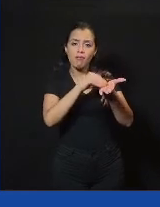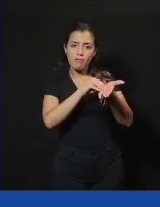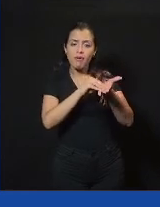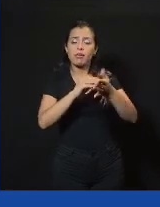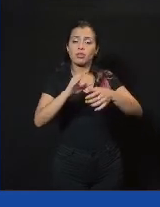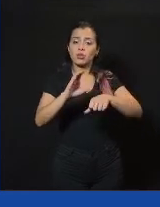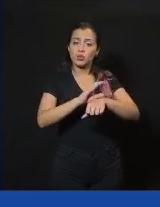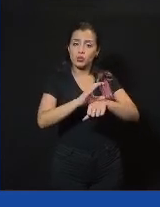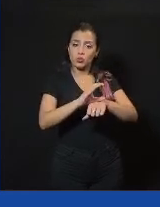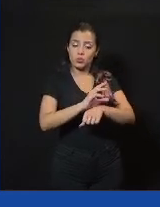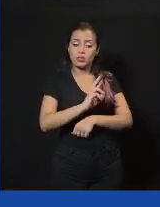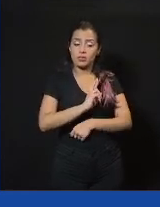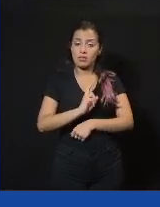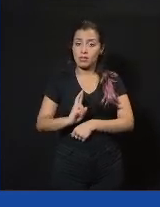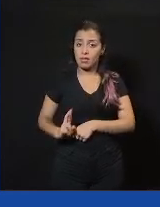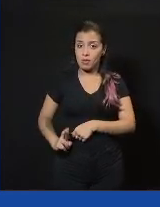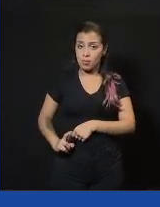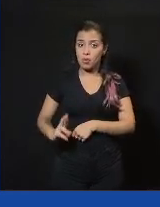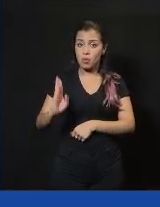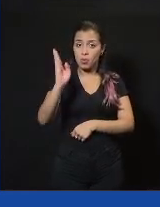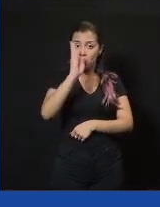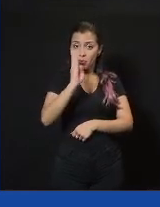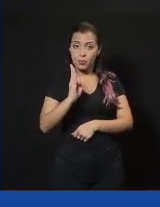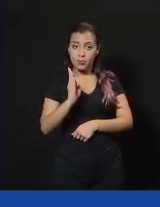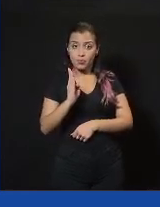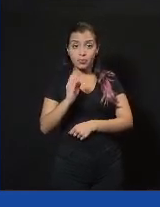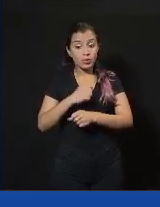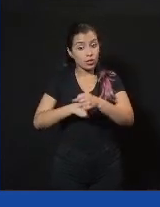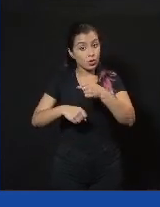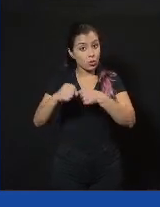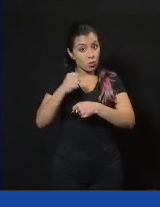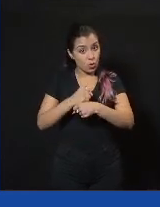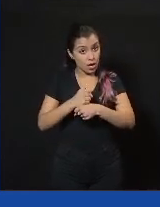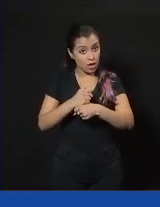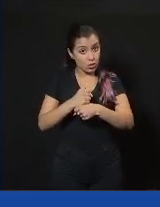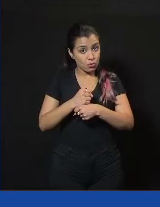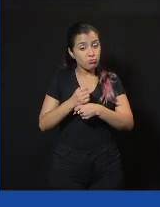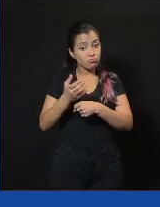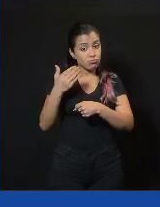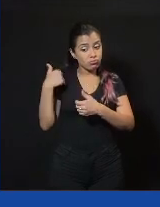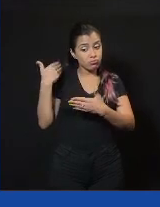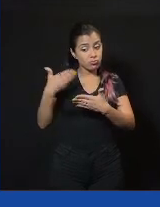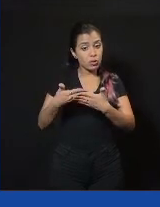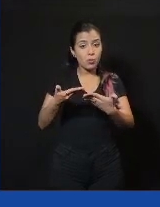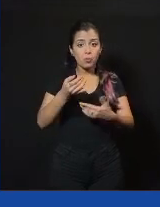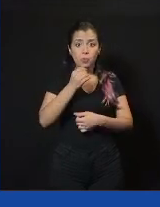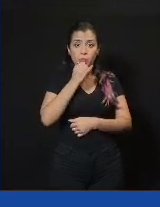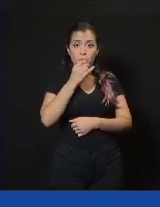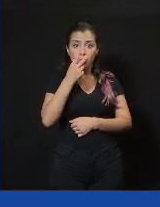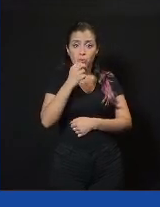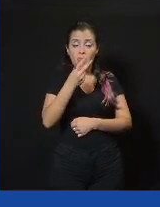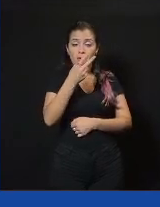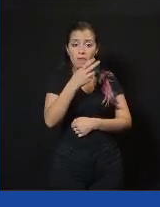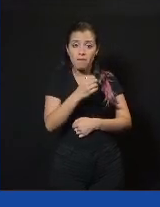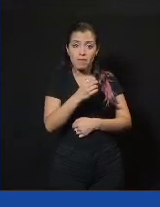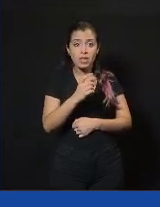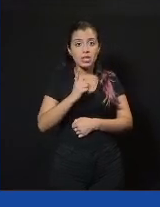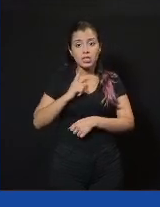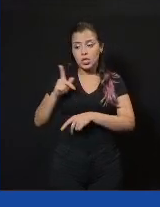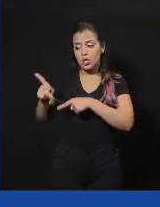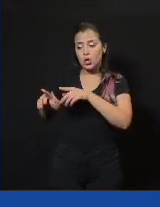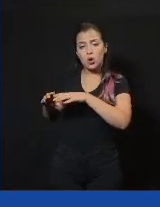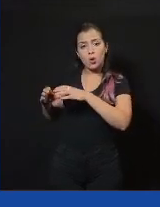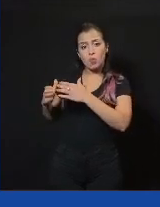do Brasil. Neste ano de 2020, por exemplo, os povos indígenas, no contexto de 545